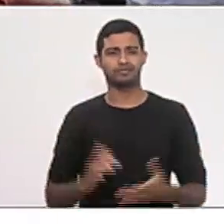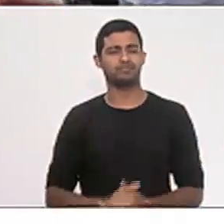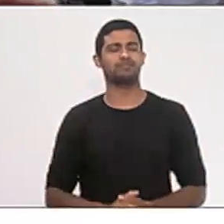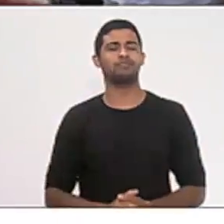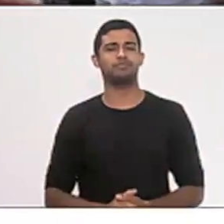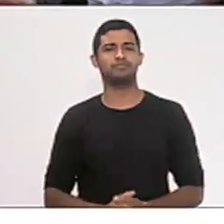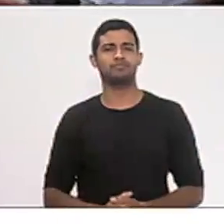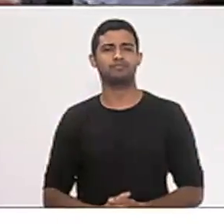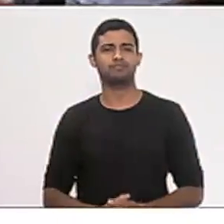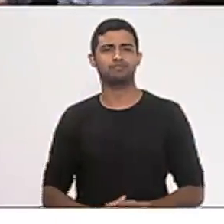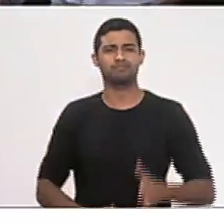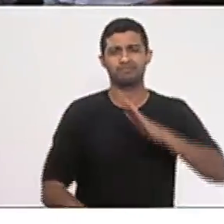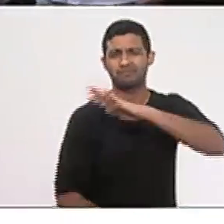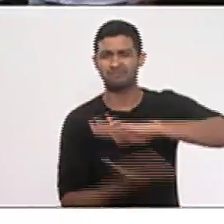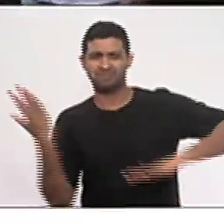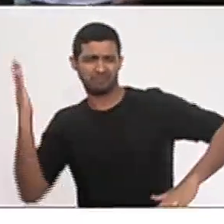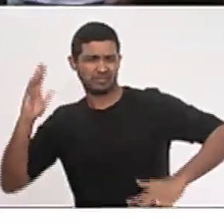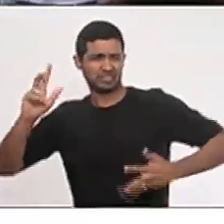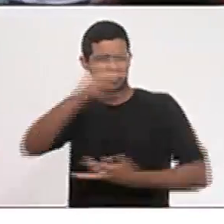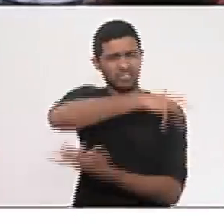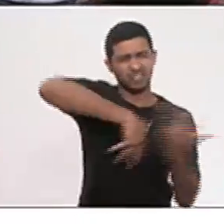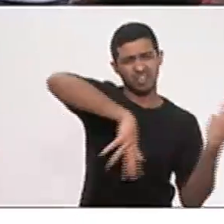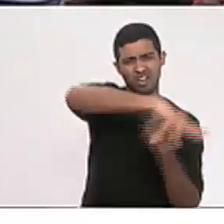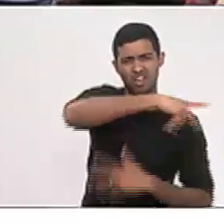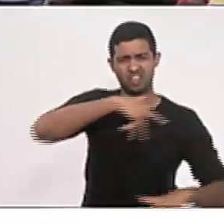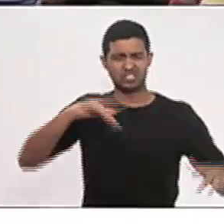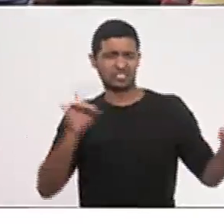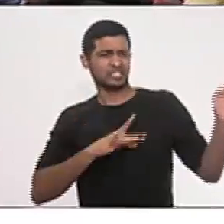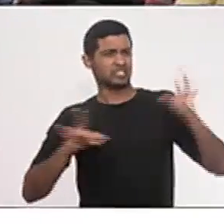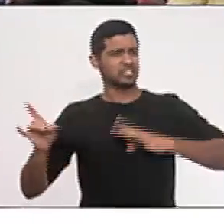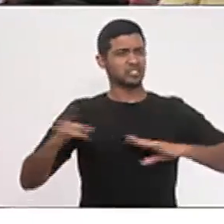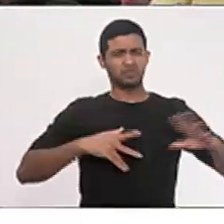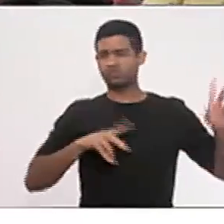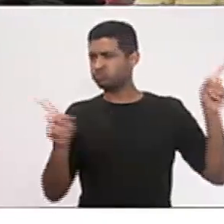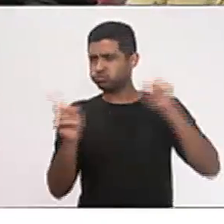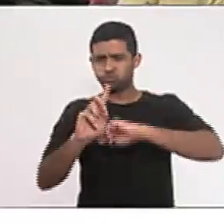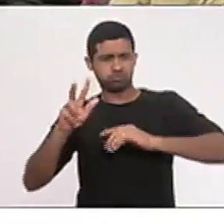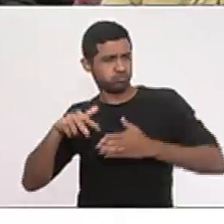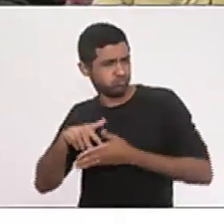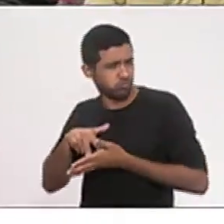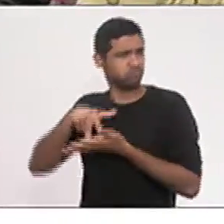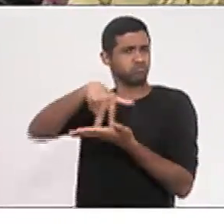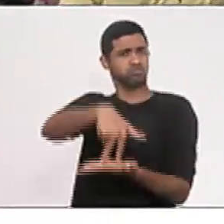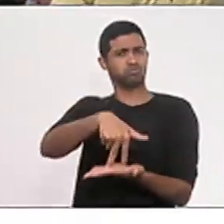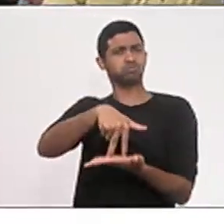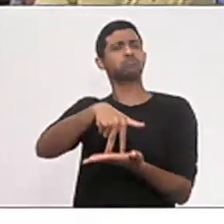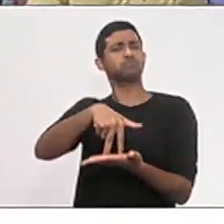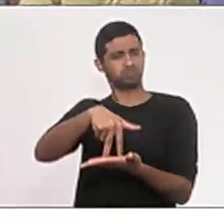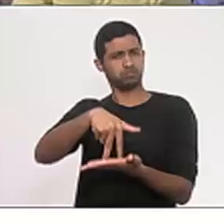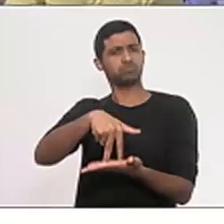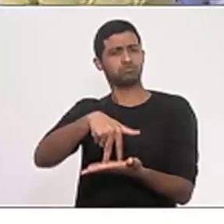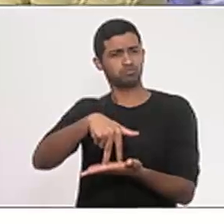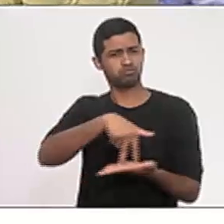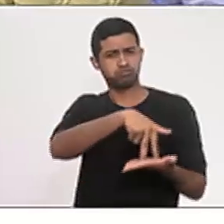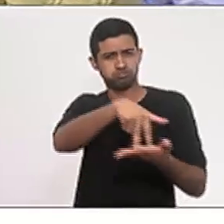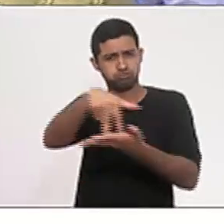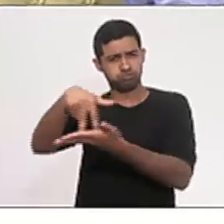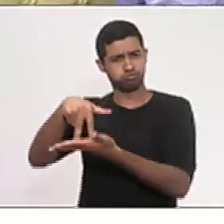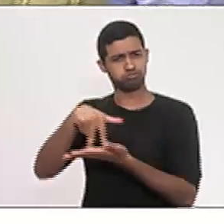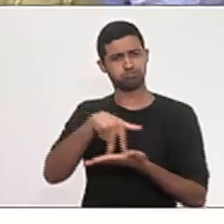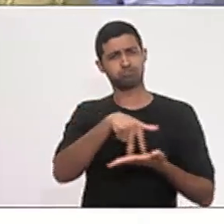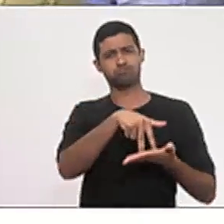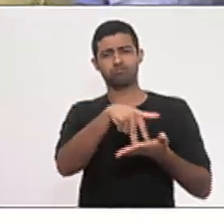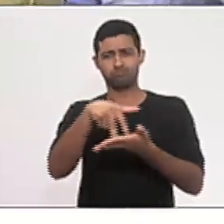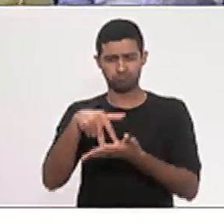no passado. Mas se ergues a justiça, clama forte, verás que o filho teu não